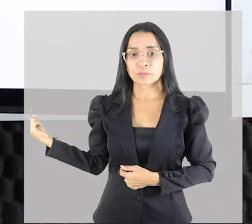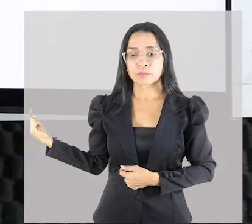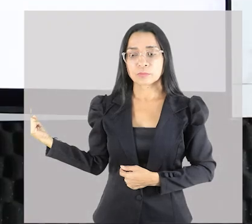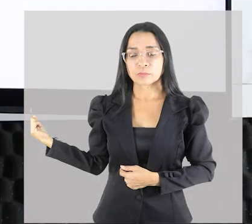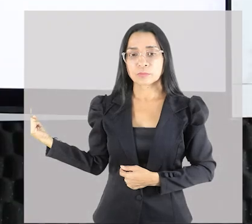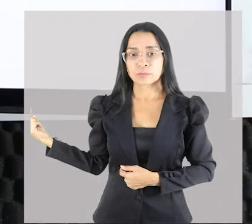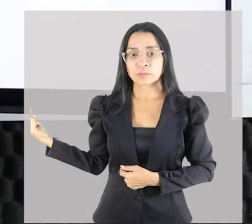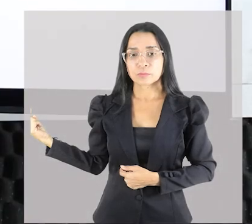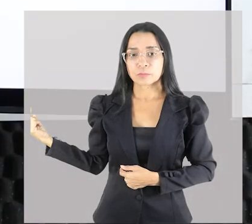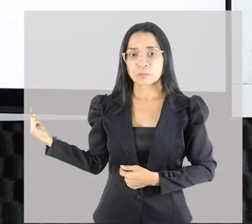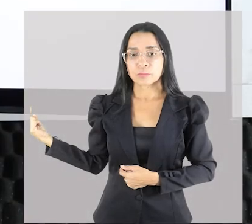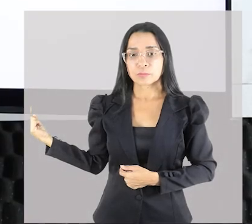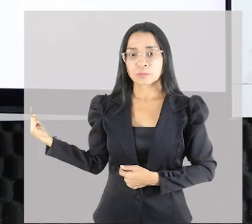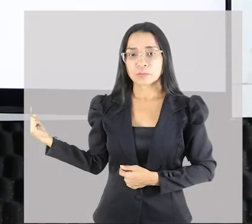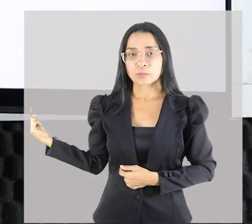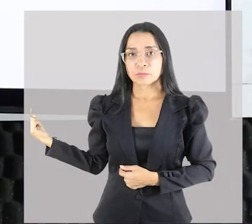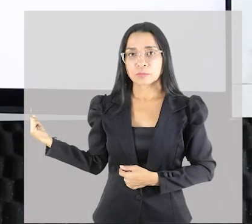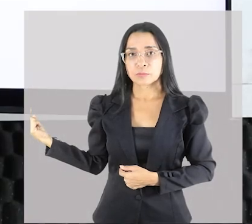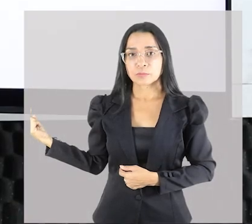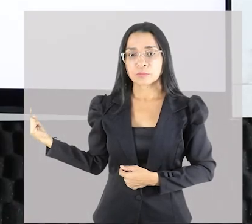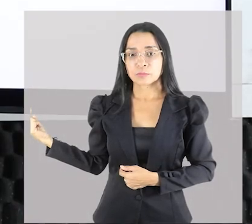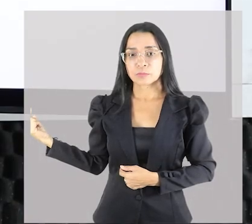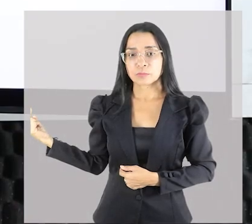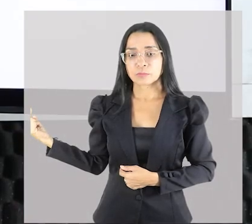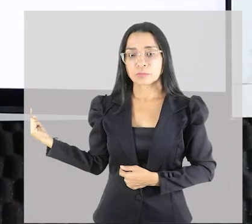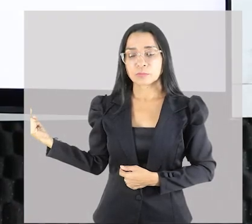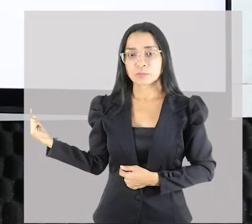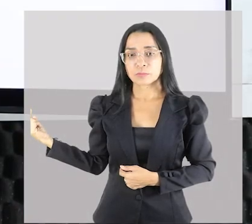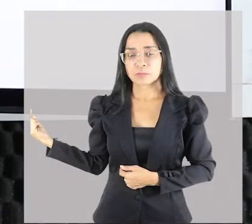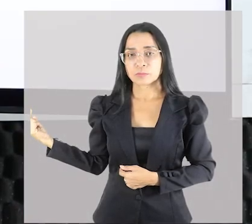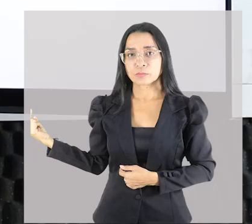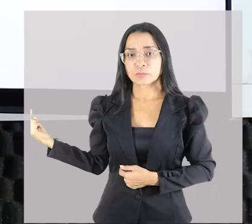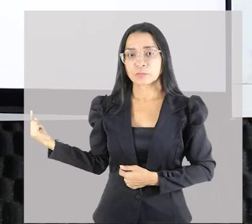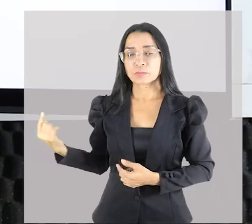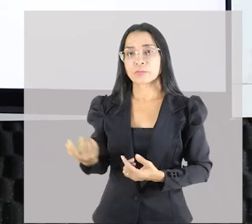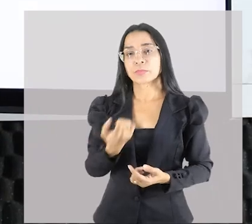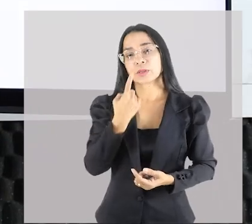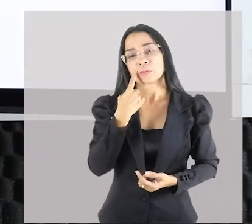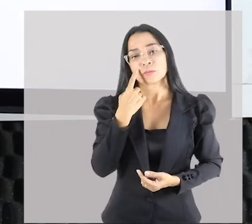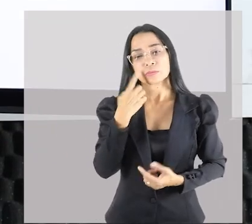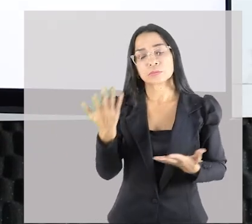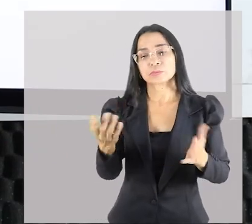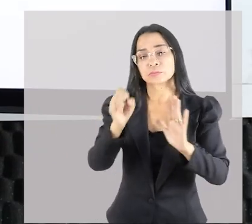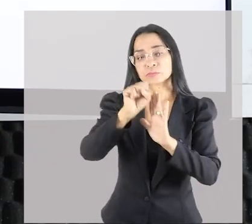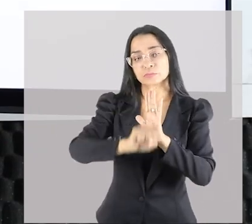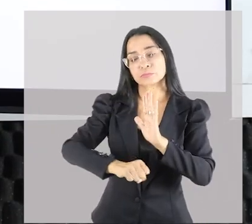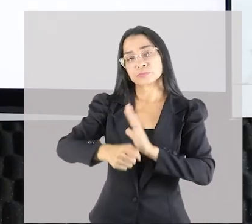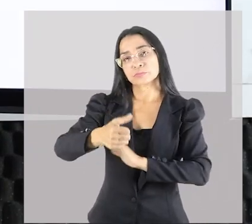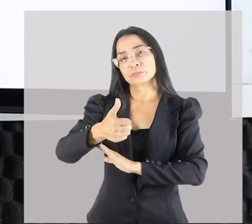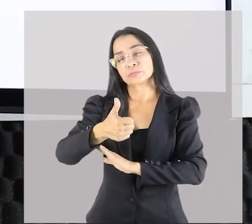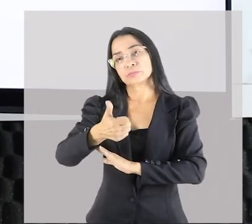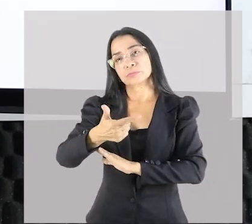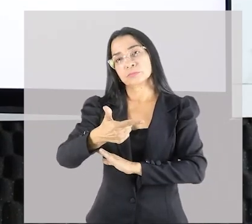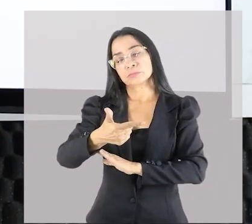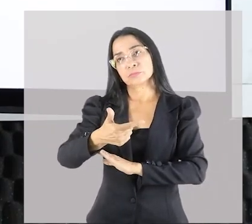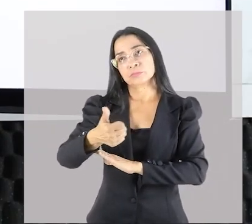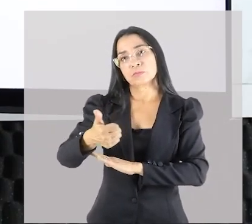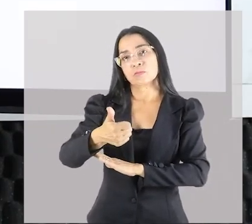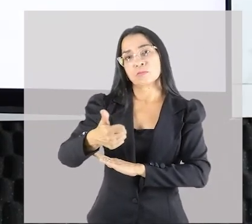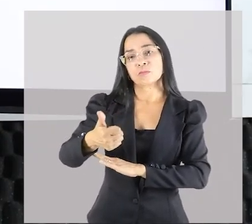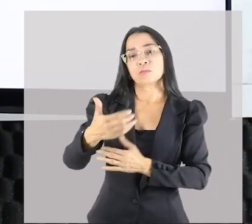manufatureiras e o ressurgimento do comércio de longa distância. Olha só, século XII, século XI, já começa